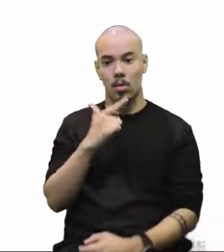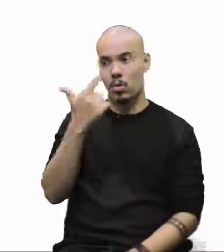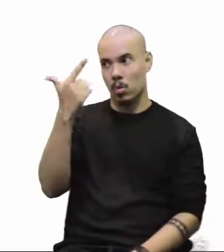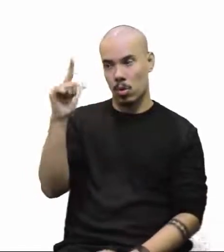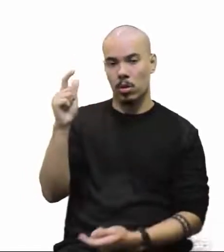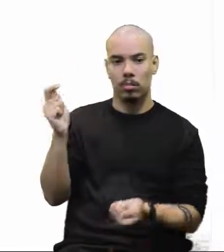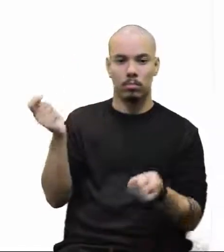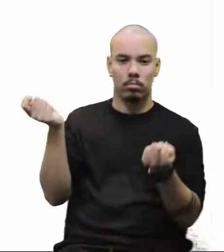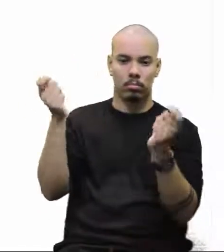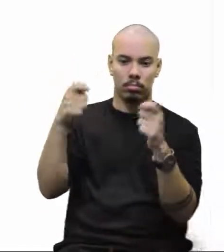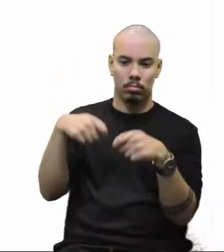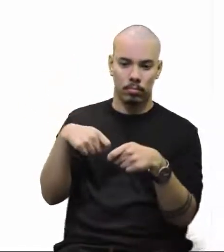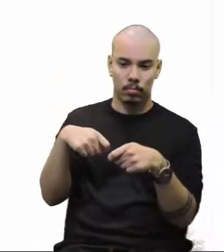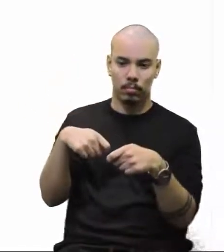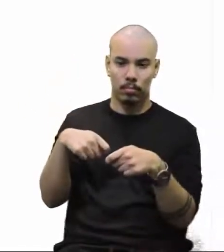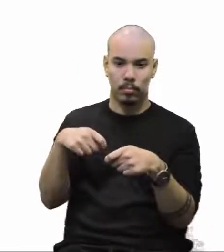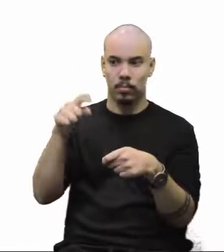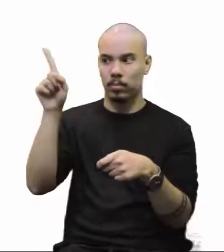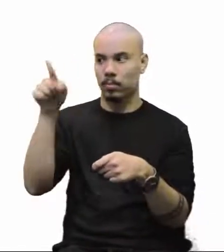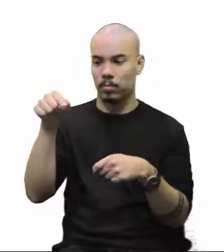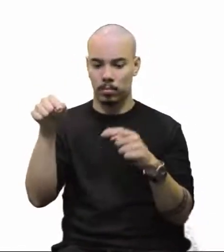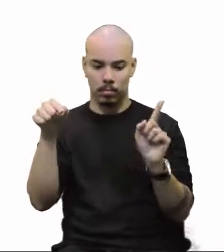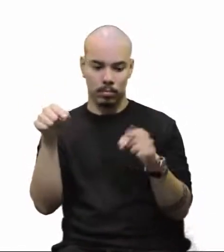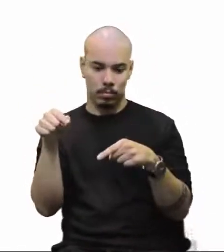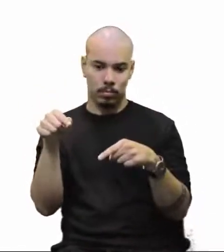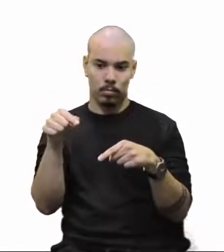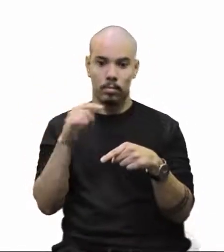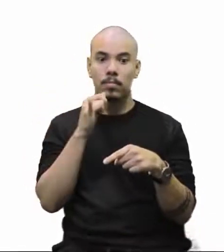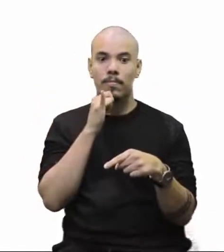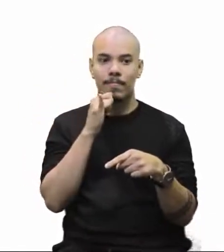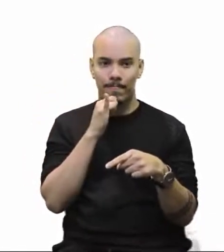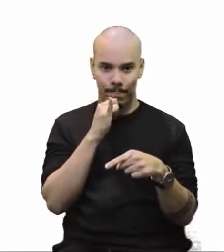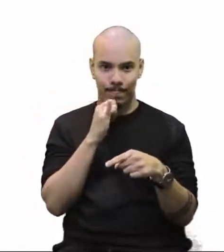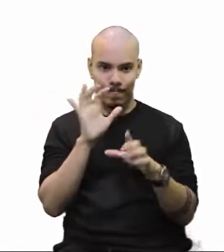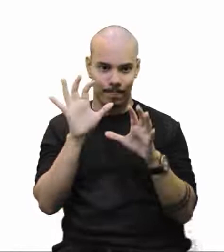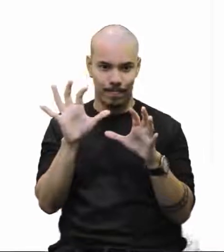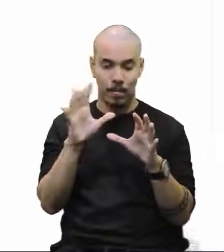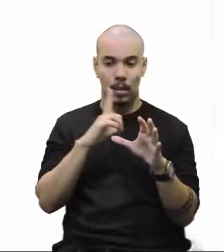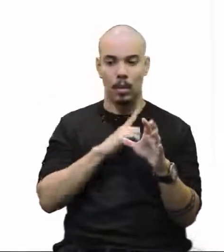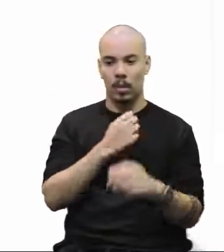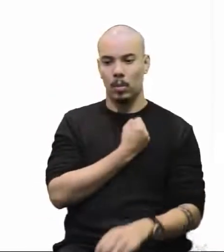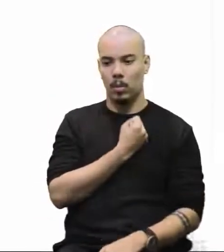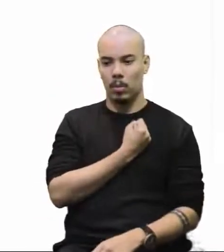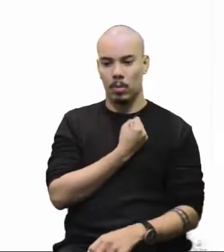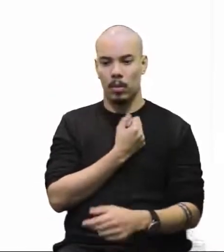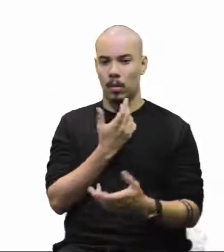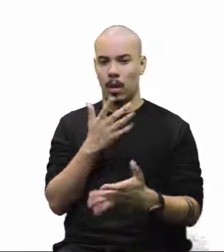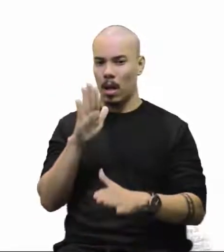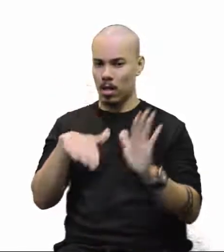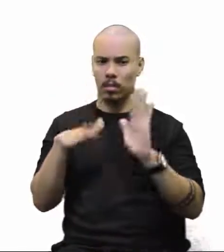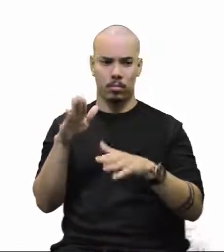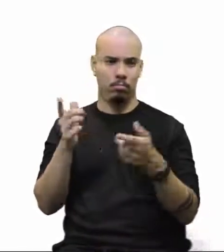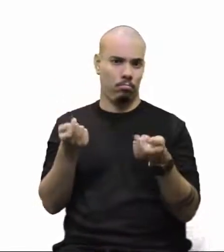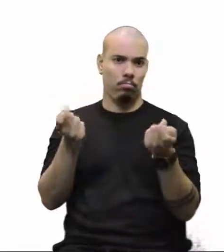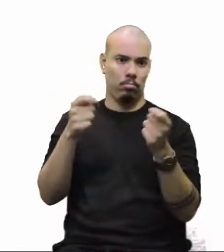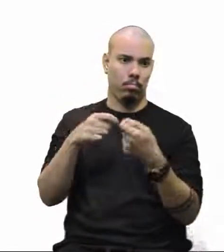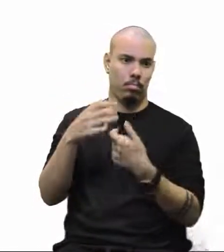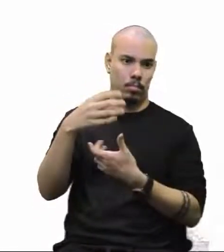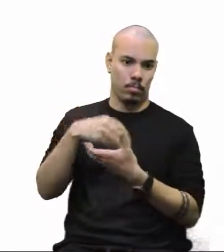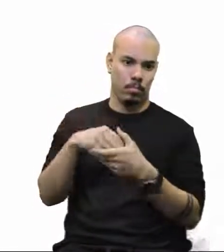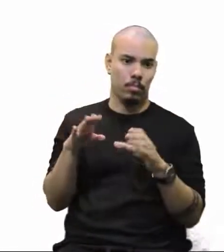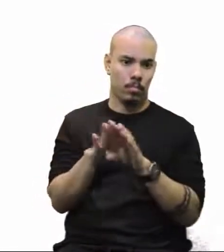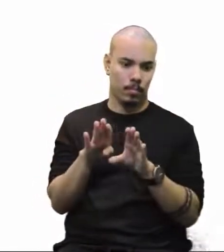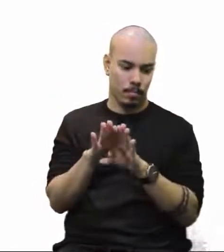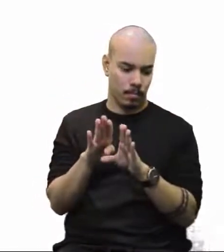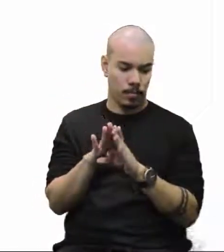poder, tipo assim, um simplificar, né? 160 dividido por raiz de 3 seria o valor lá da carga, né, do 4 raiz